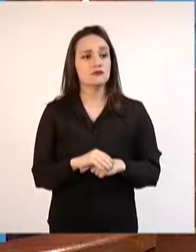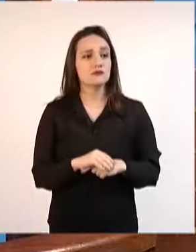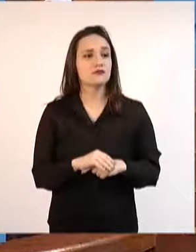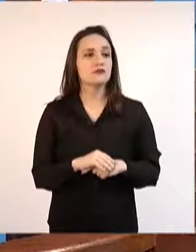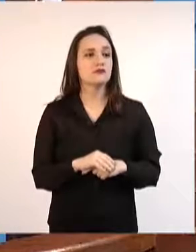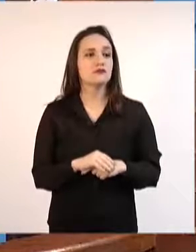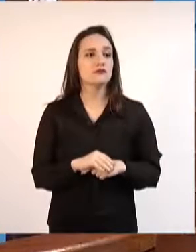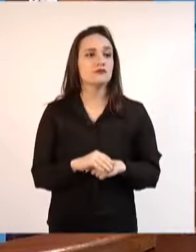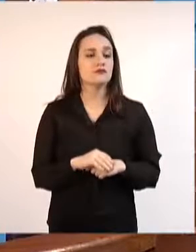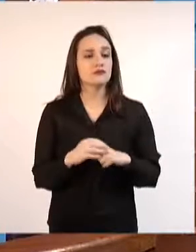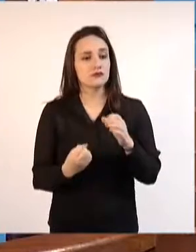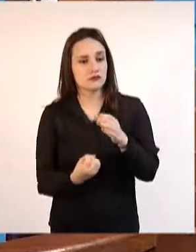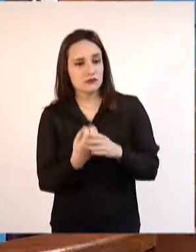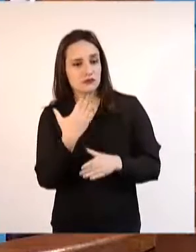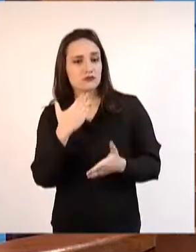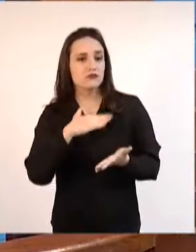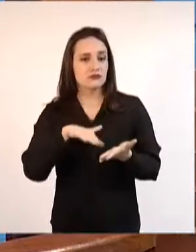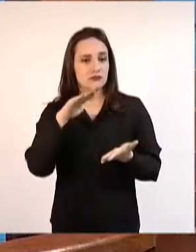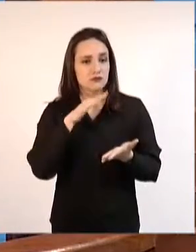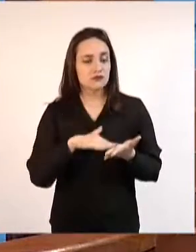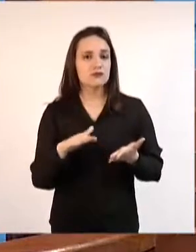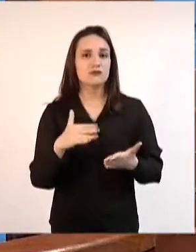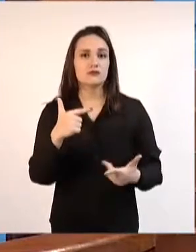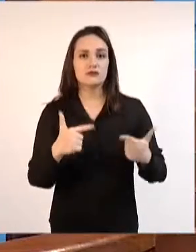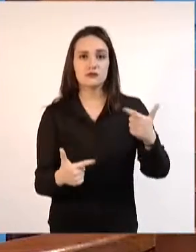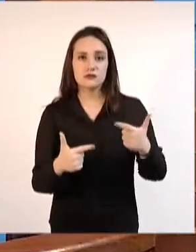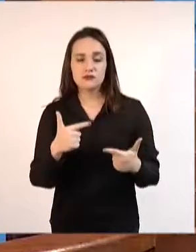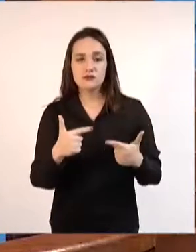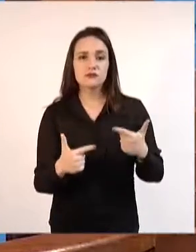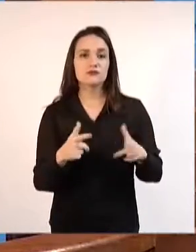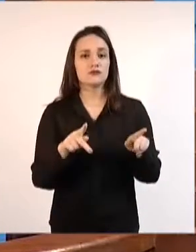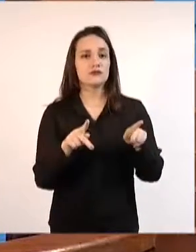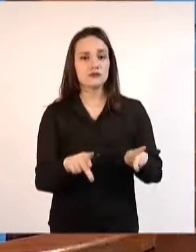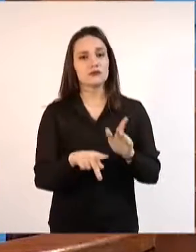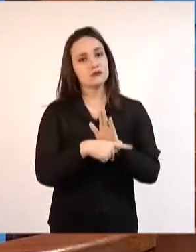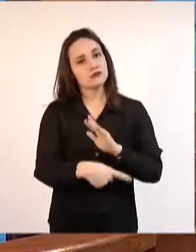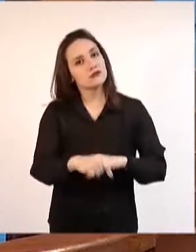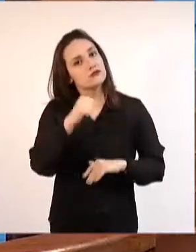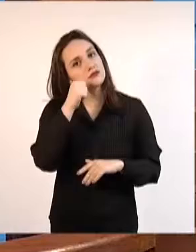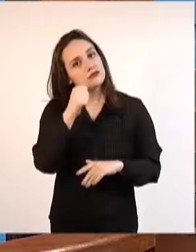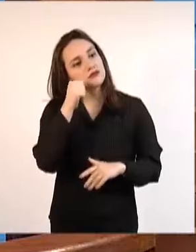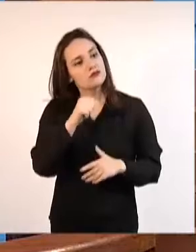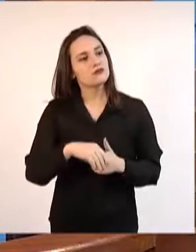a Subsecretaria de Políticas Públicas para as Mulheres,